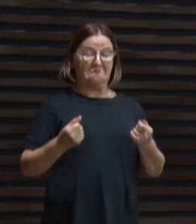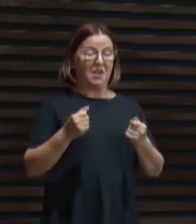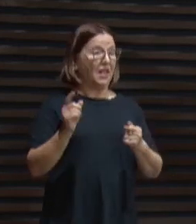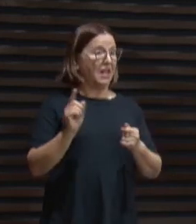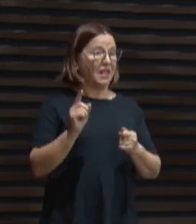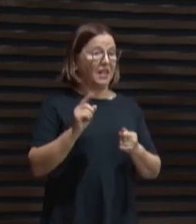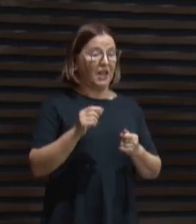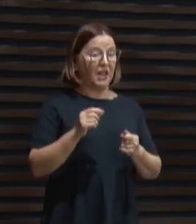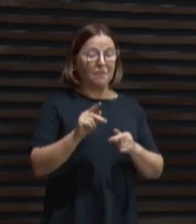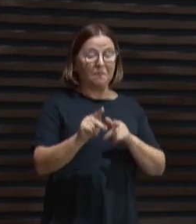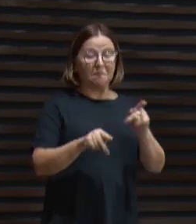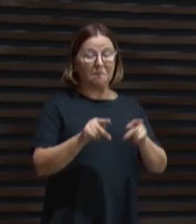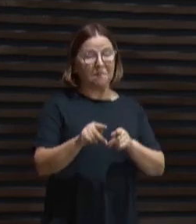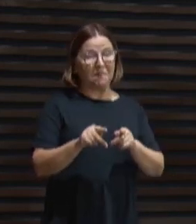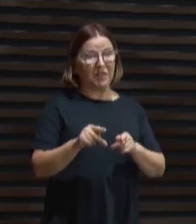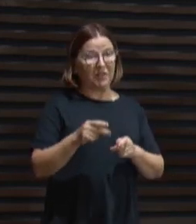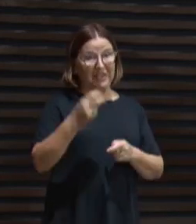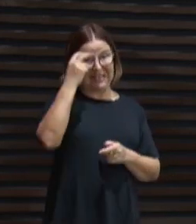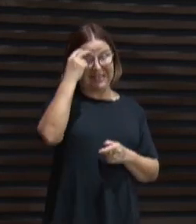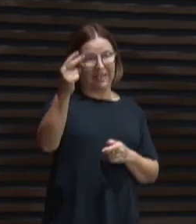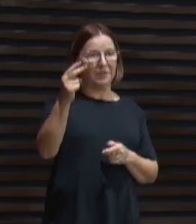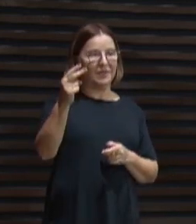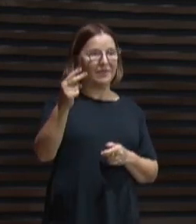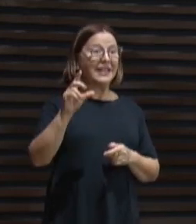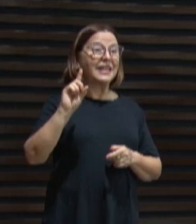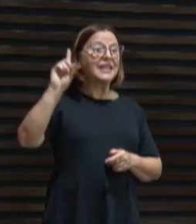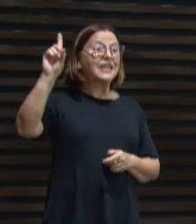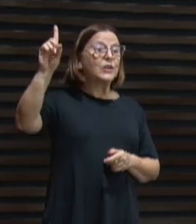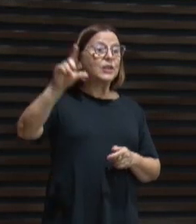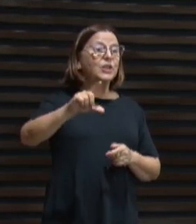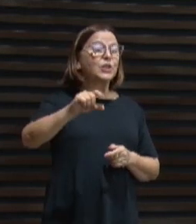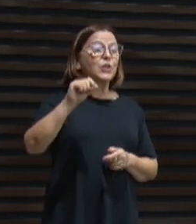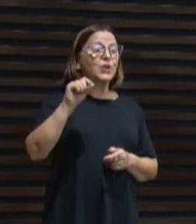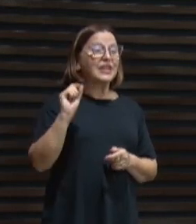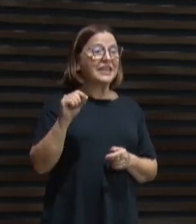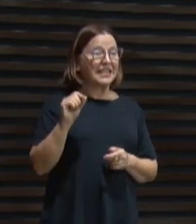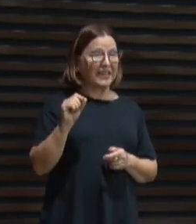Deus escolhe o rabo-talho,